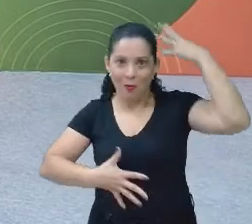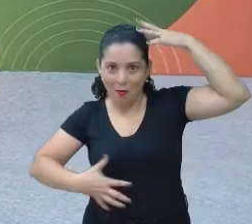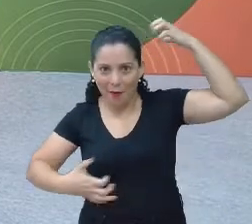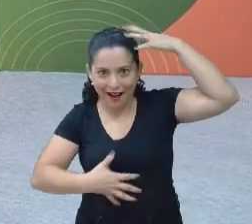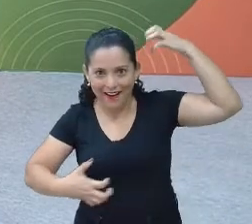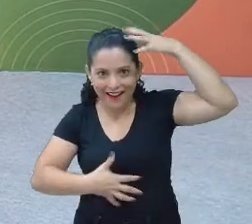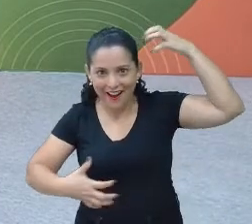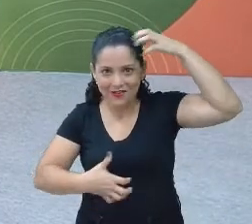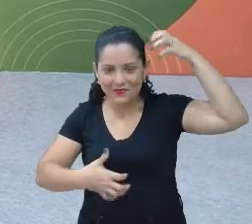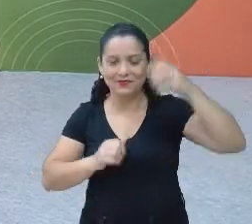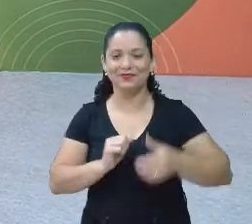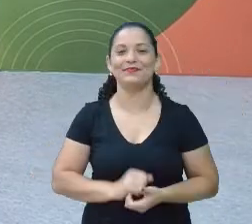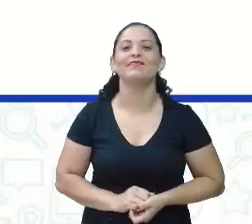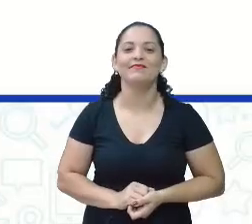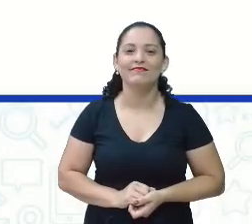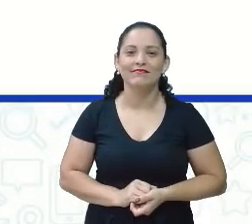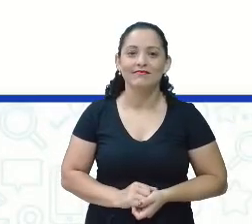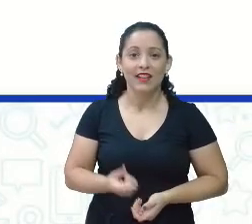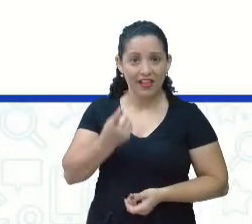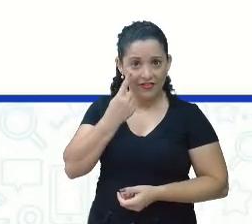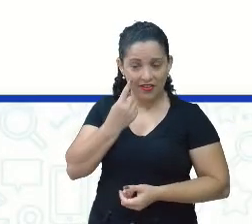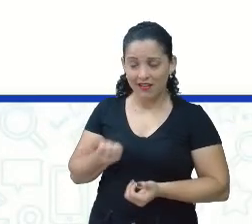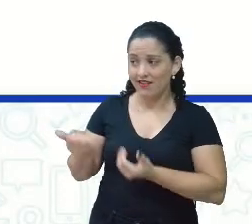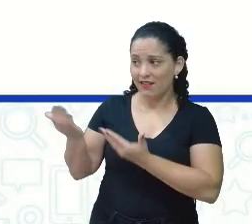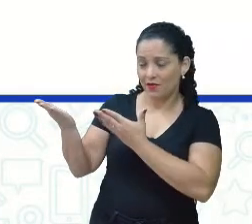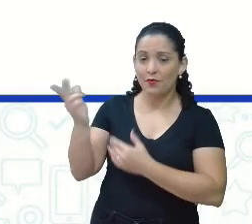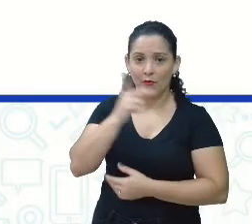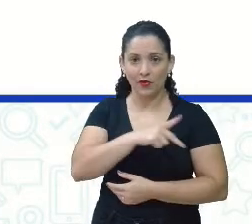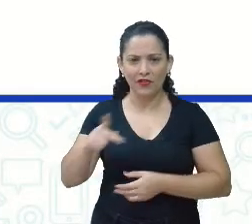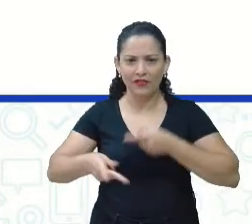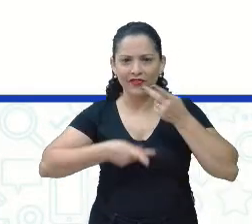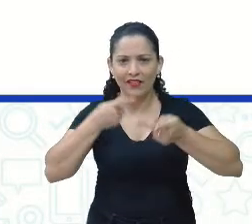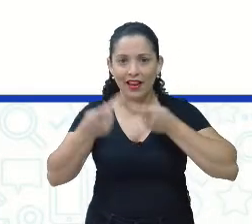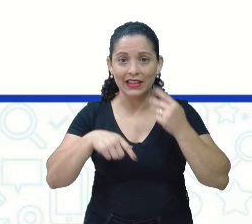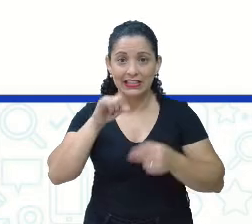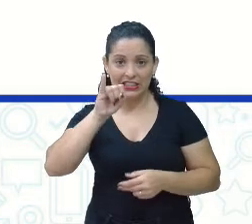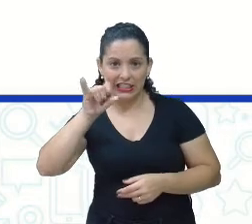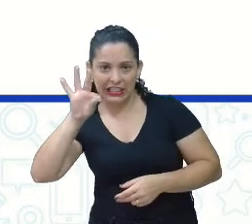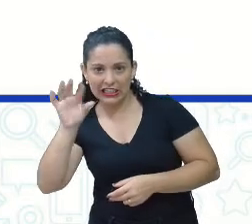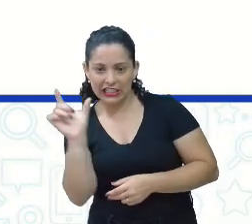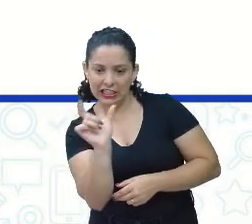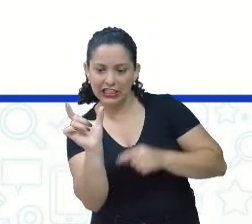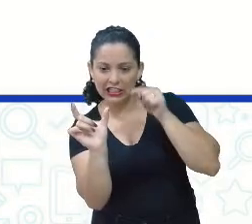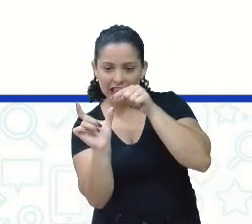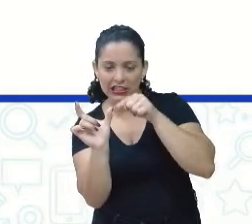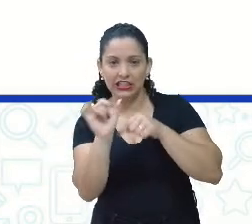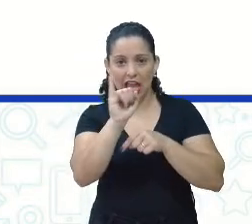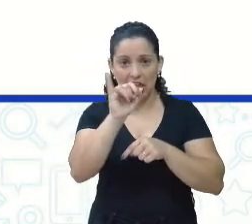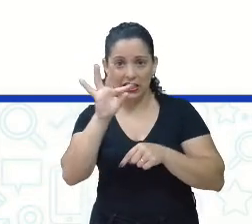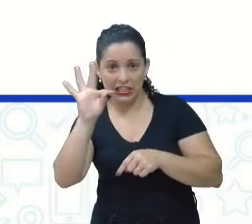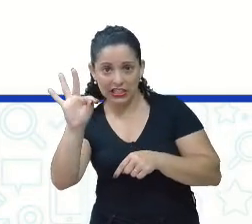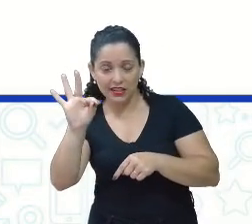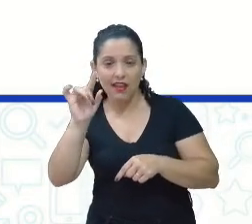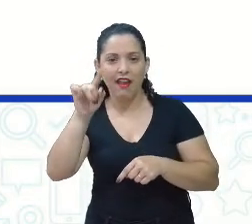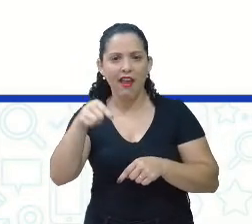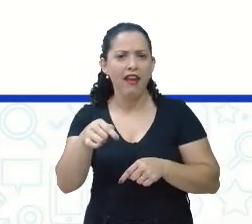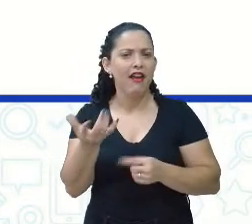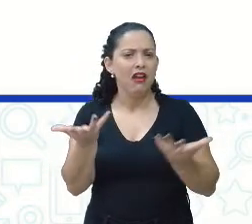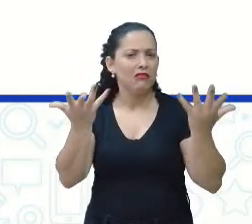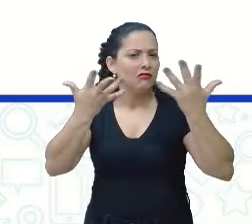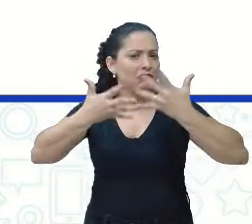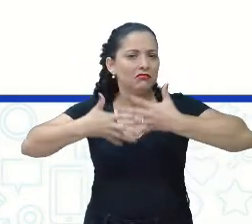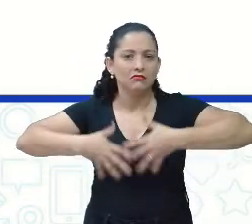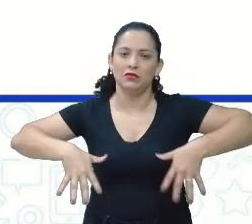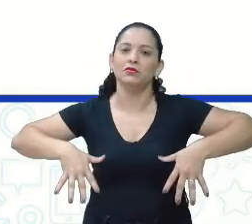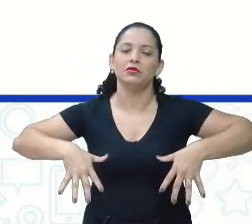por aí. Gente, ó, só observando que esse it aí ele é neutro, né? Só para destacar o pessoal aí, ó. Esse it do it is a monkey